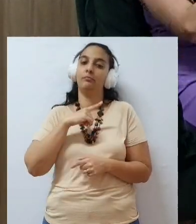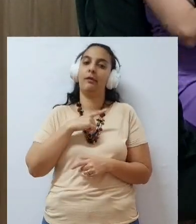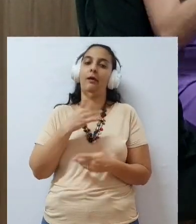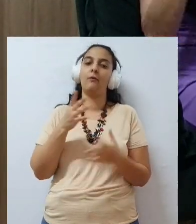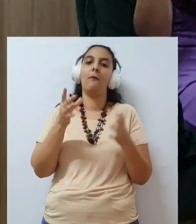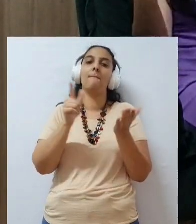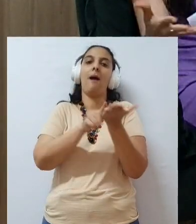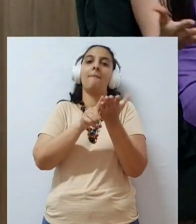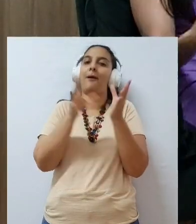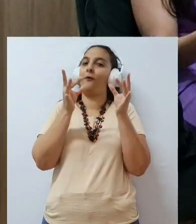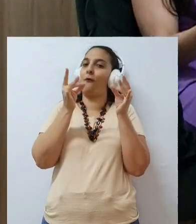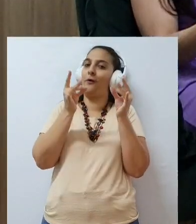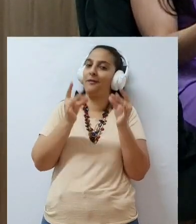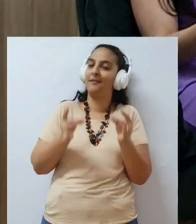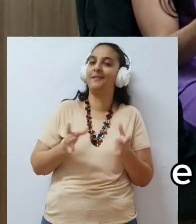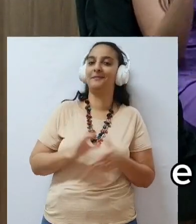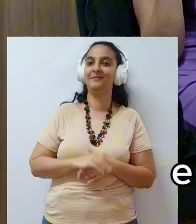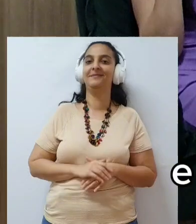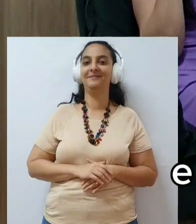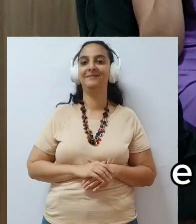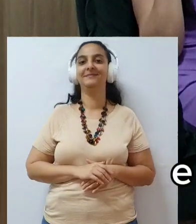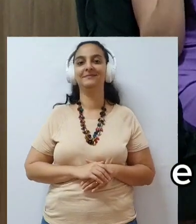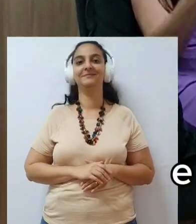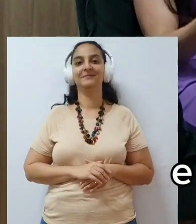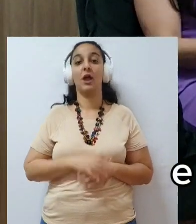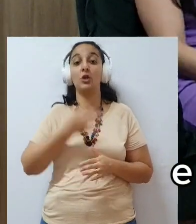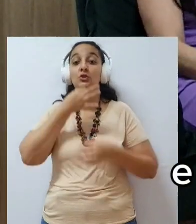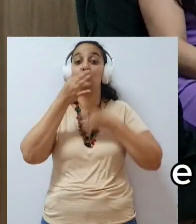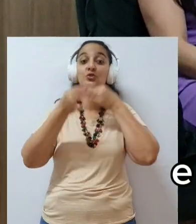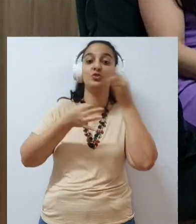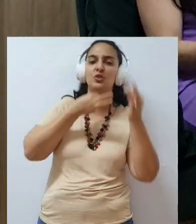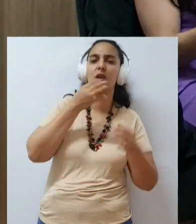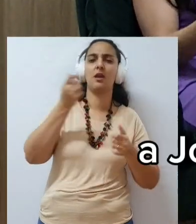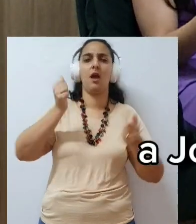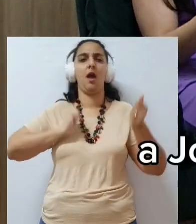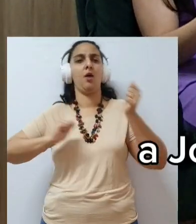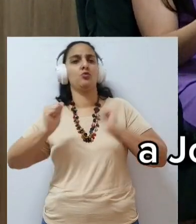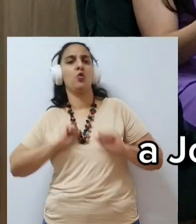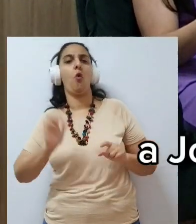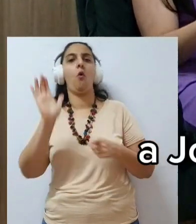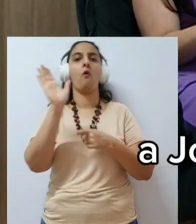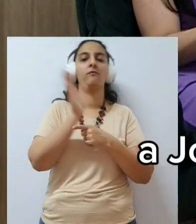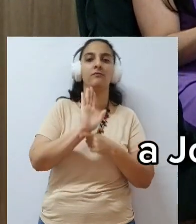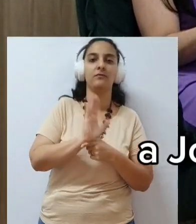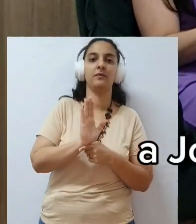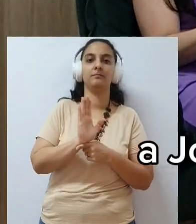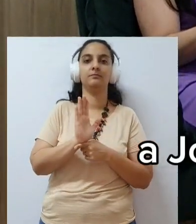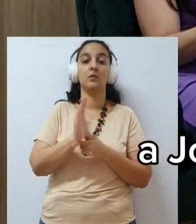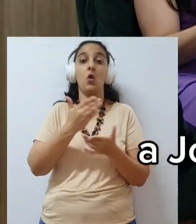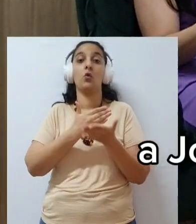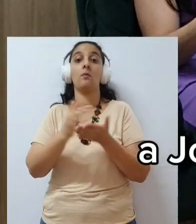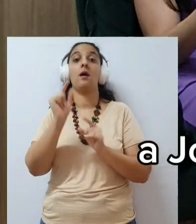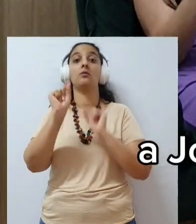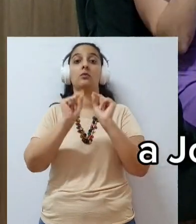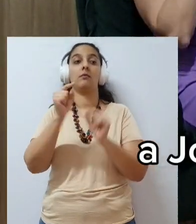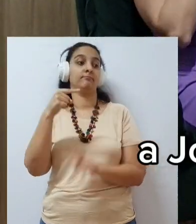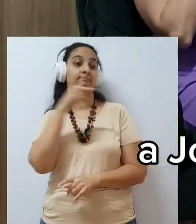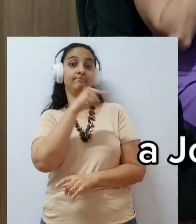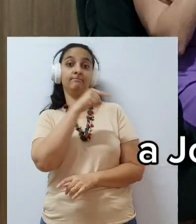de filme, de ator. E eu vou começar pela Judy Foster. A Judy Foster teve uma perda